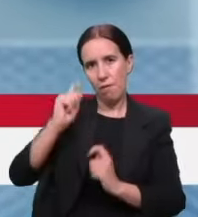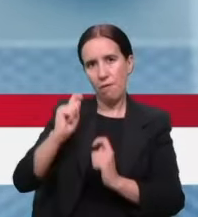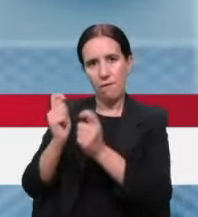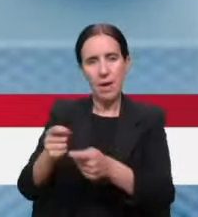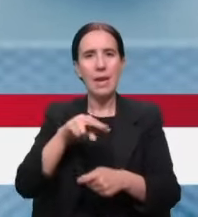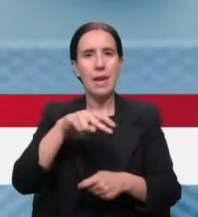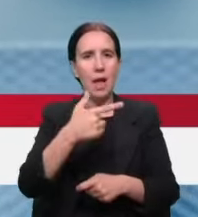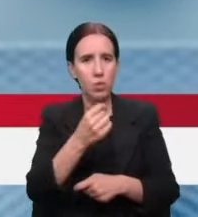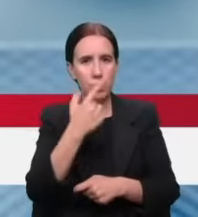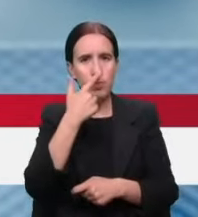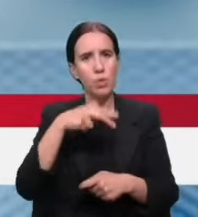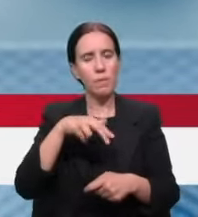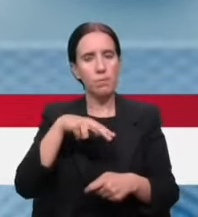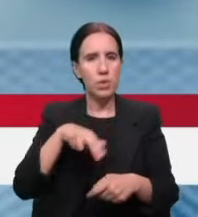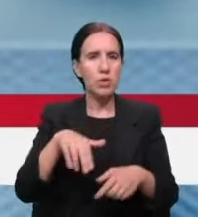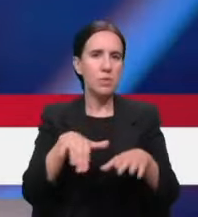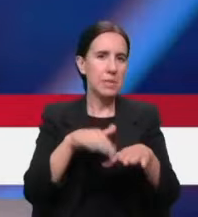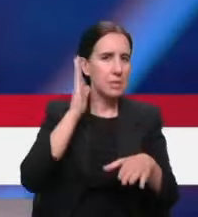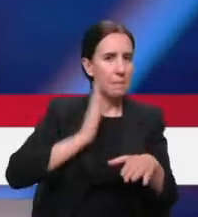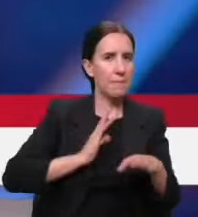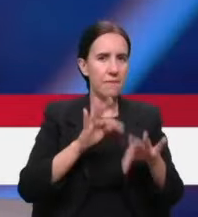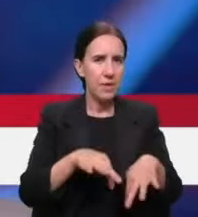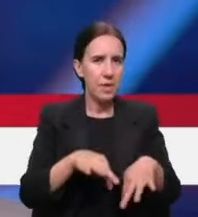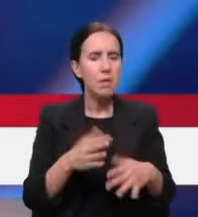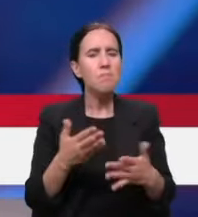missões. Qual é o seu modelo de país?